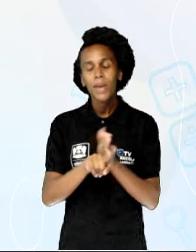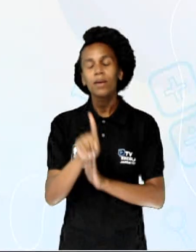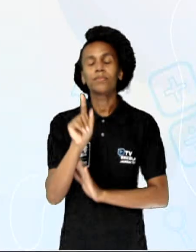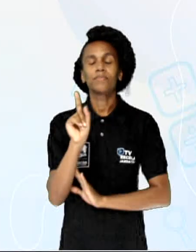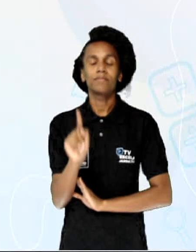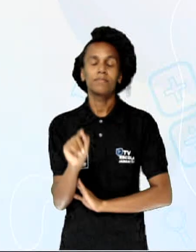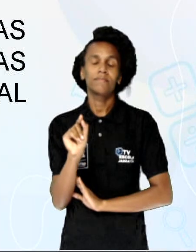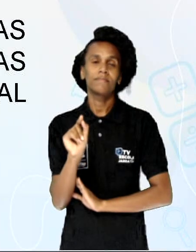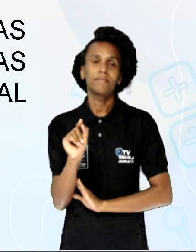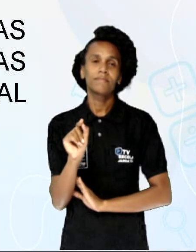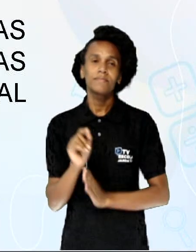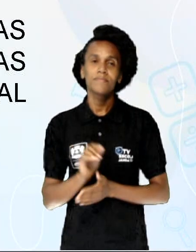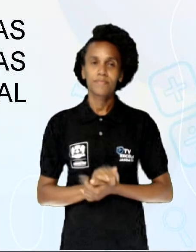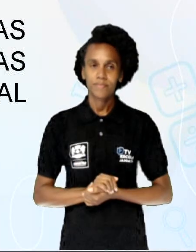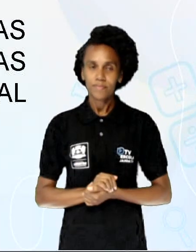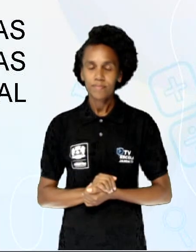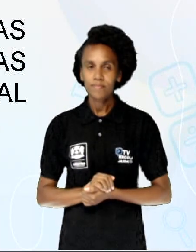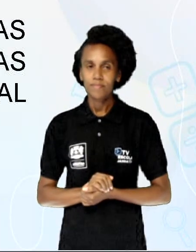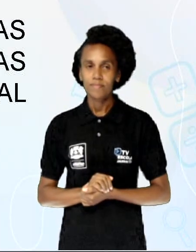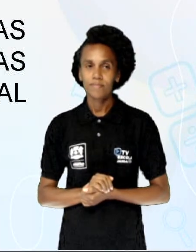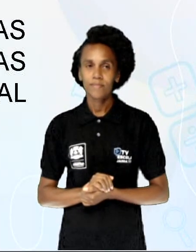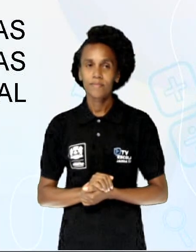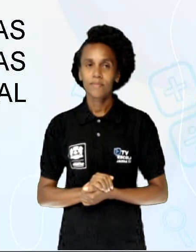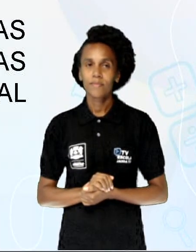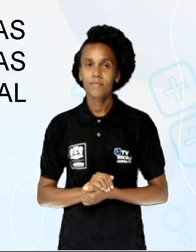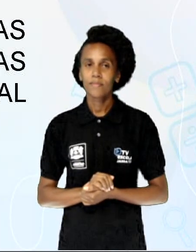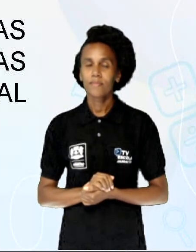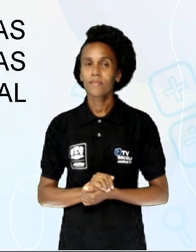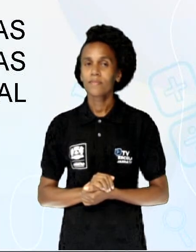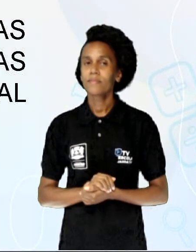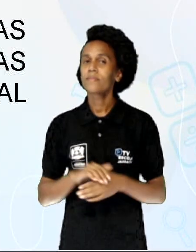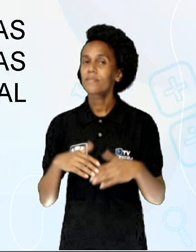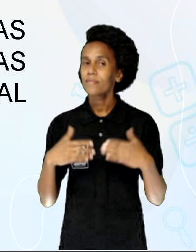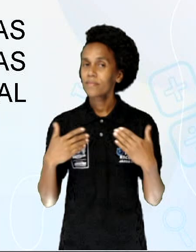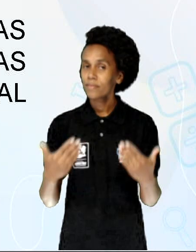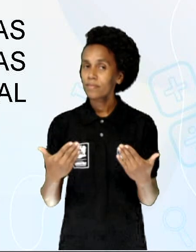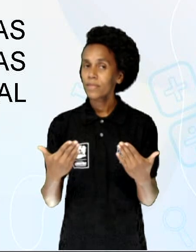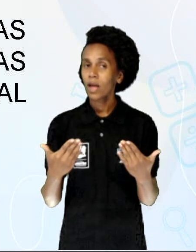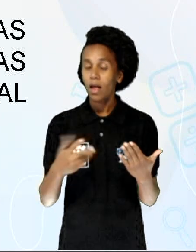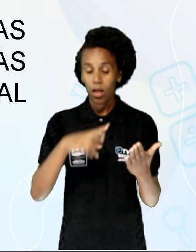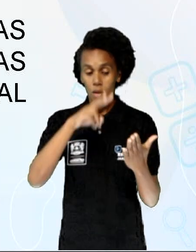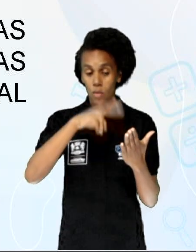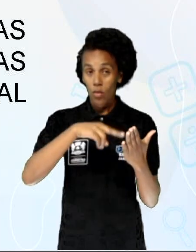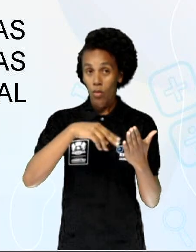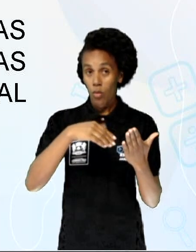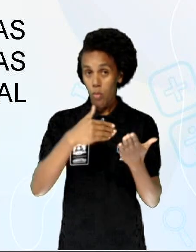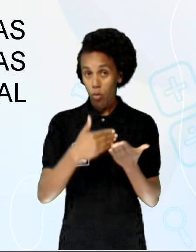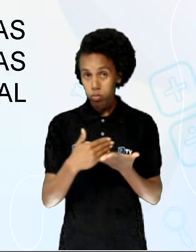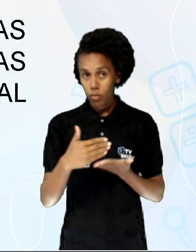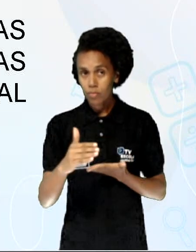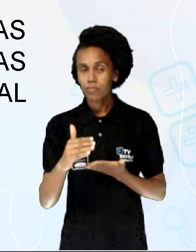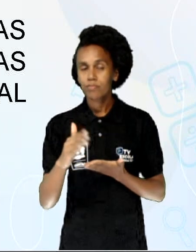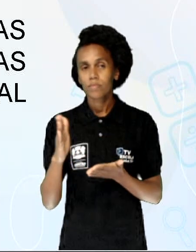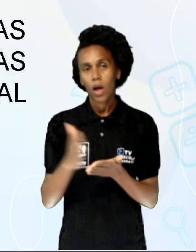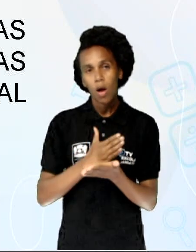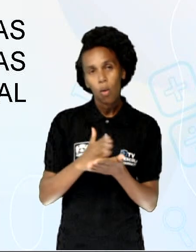a seguinte, lá vai. A partir das leituras de algumas